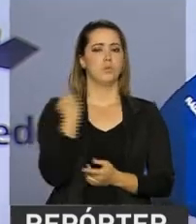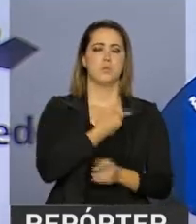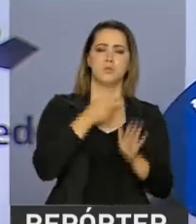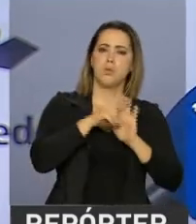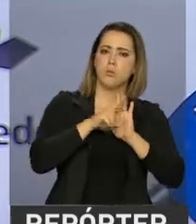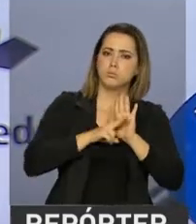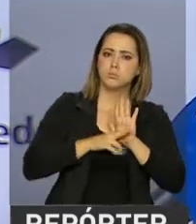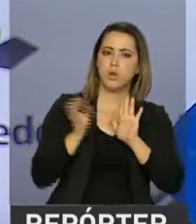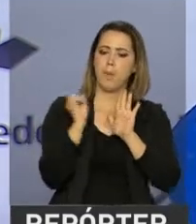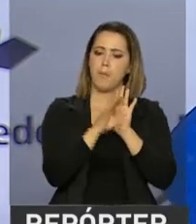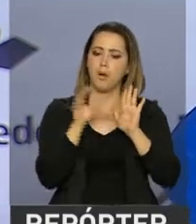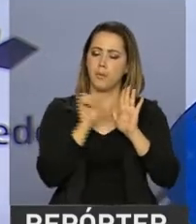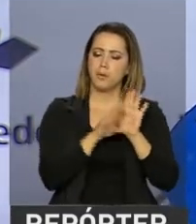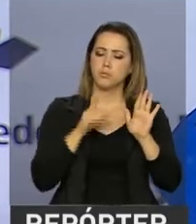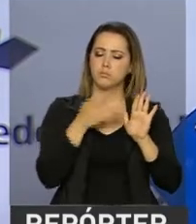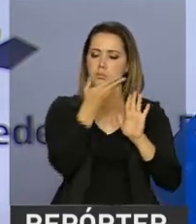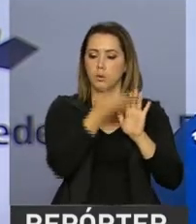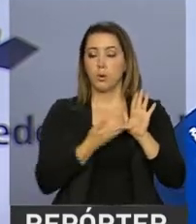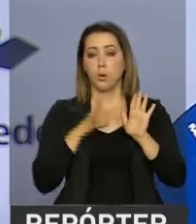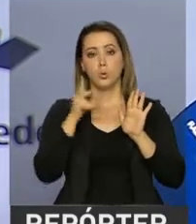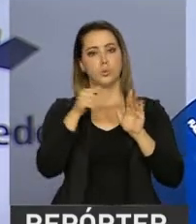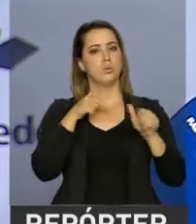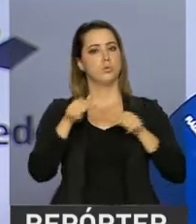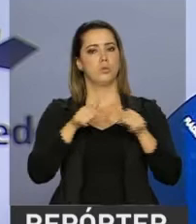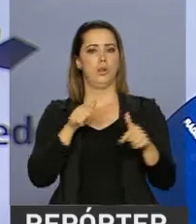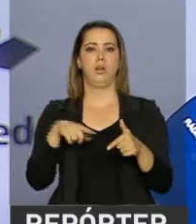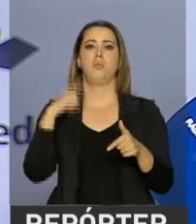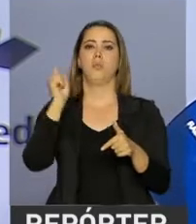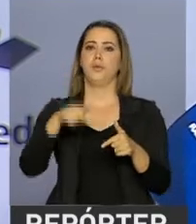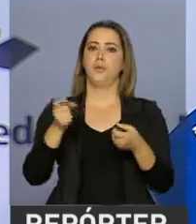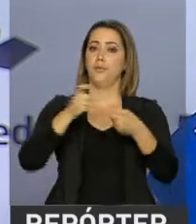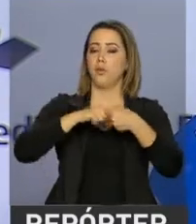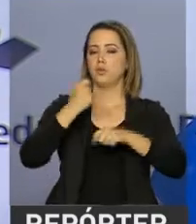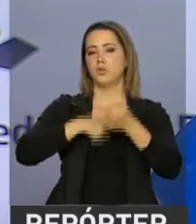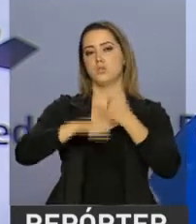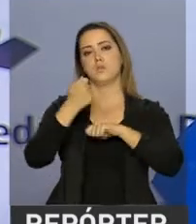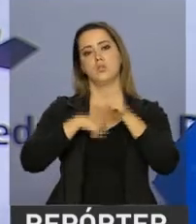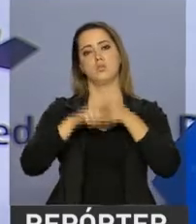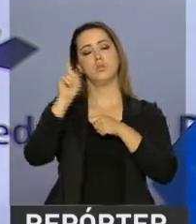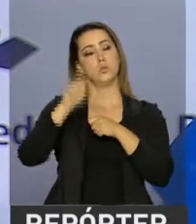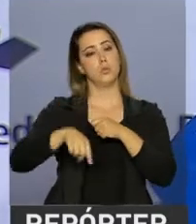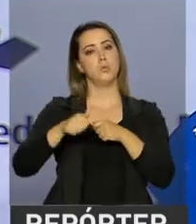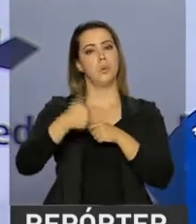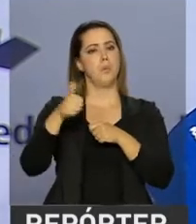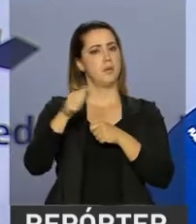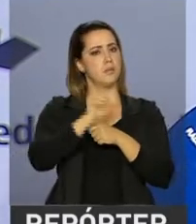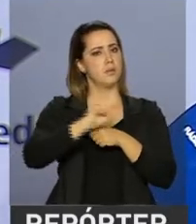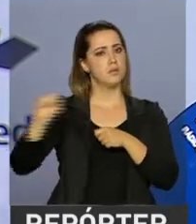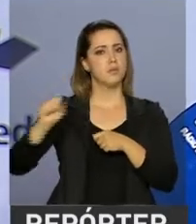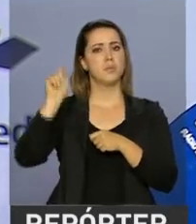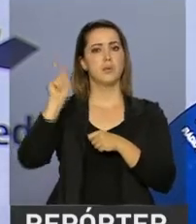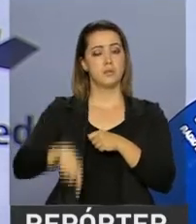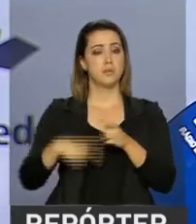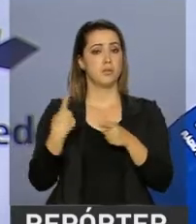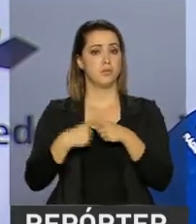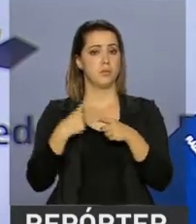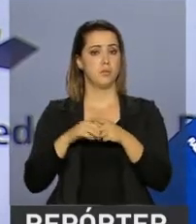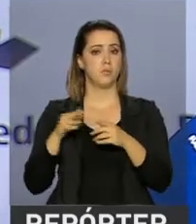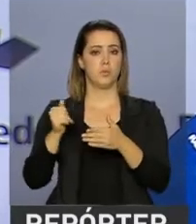a retomada da atividade econômica neste primeiro semestre é fruto é resultado de todas as medidas que foram